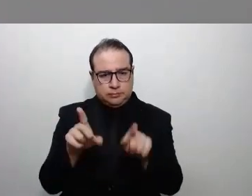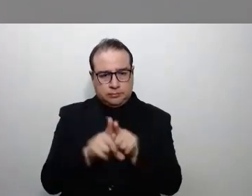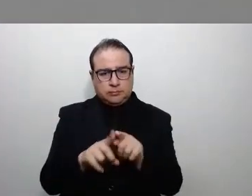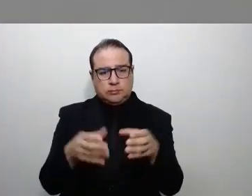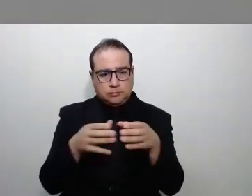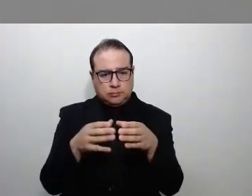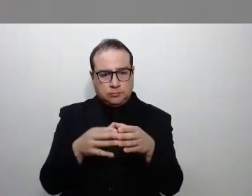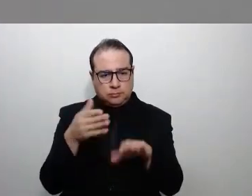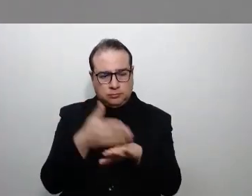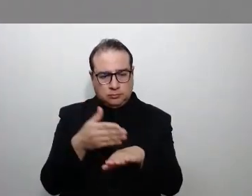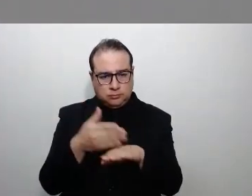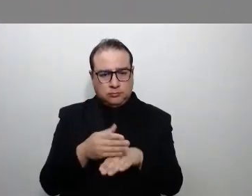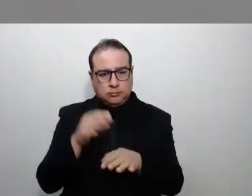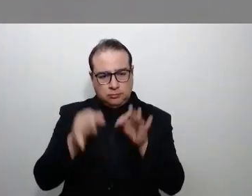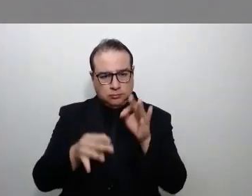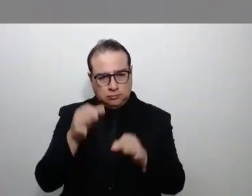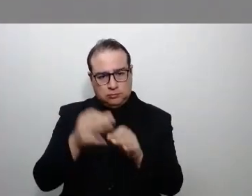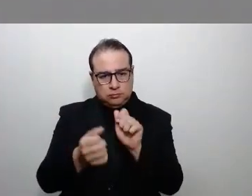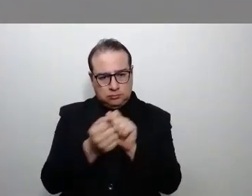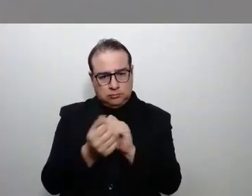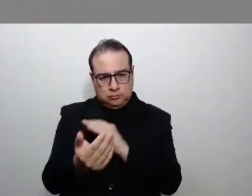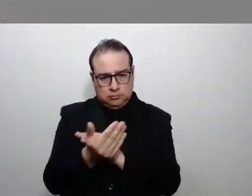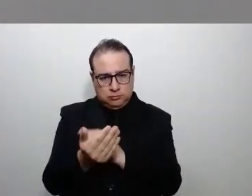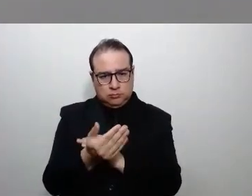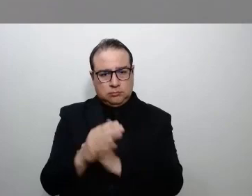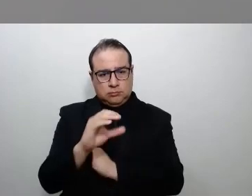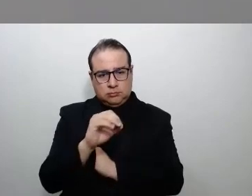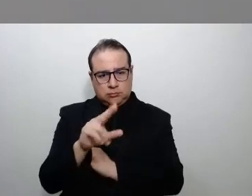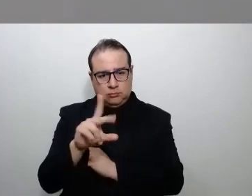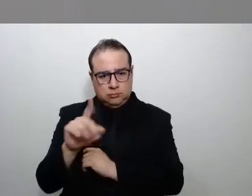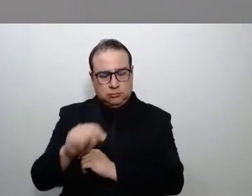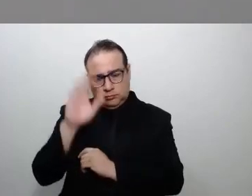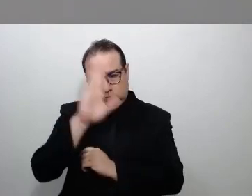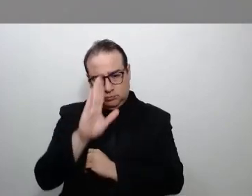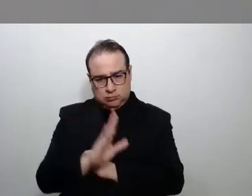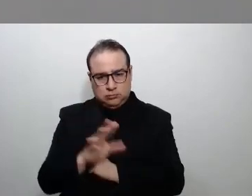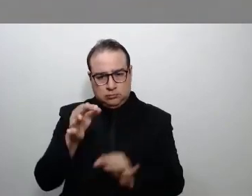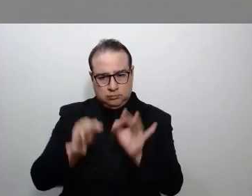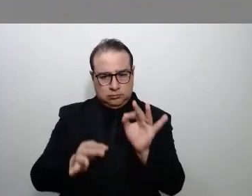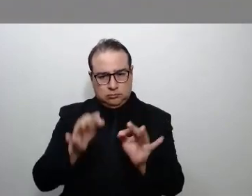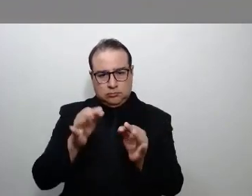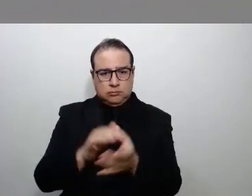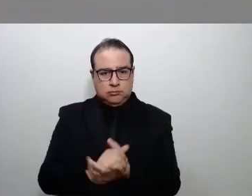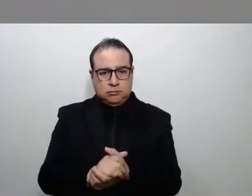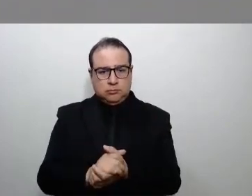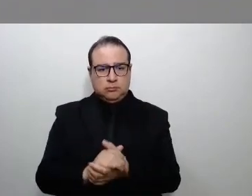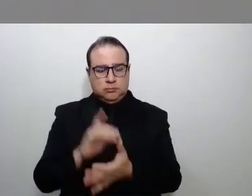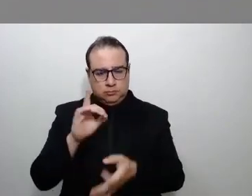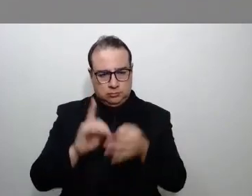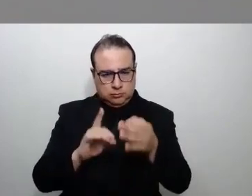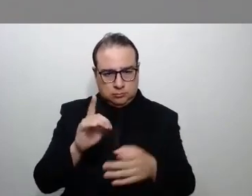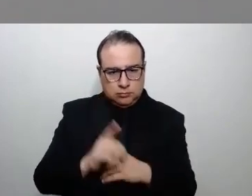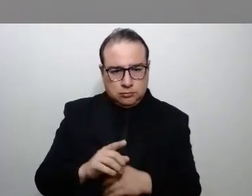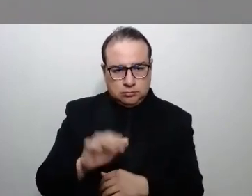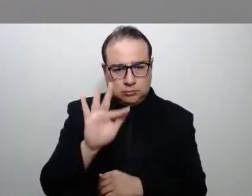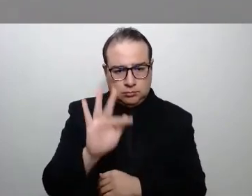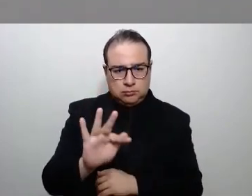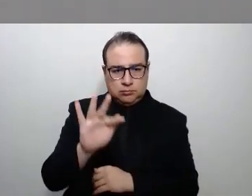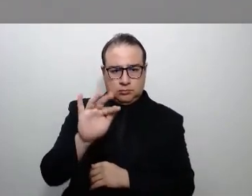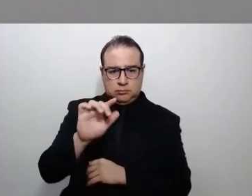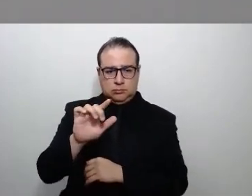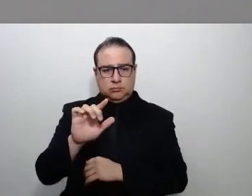senhores juízes auxiliares da corregedoria Nacional de Justiça Desembargador Fábio sua